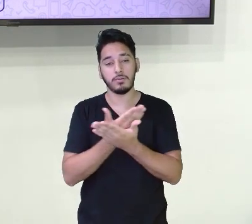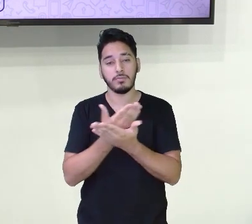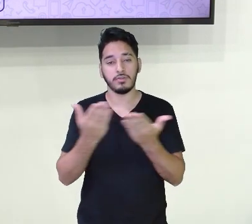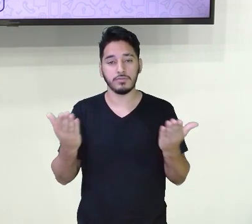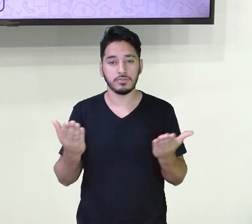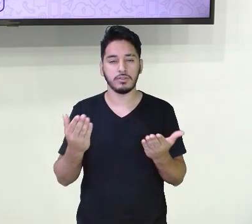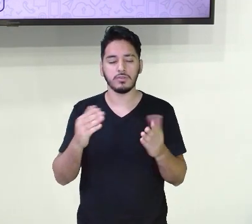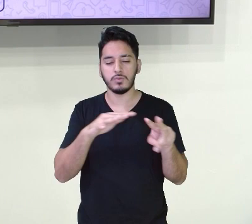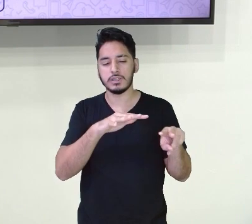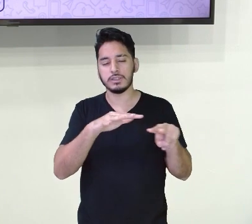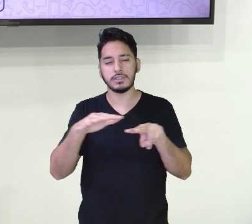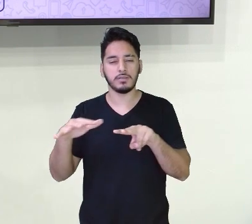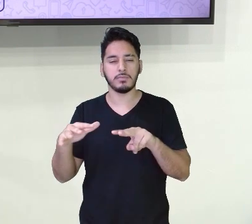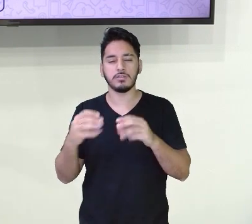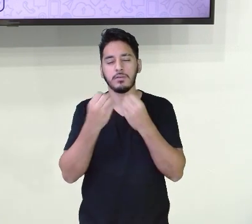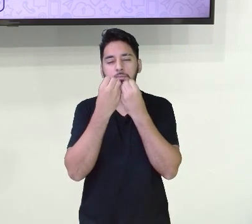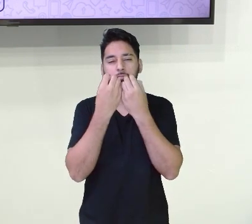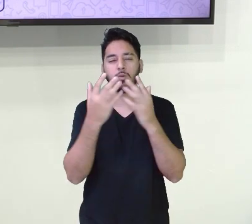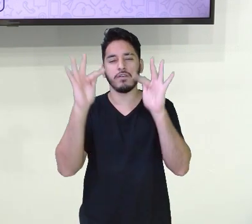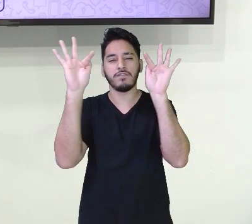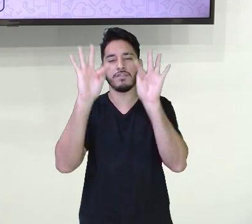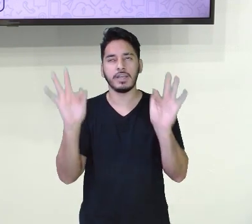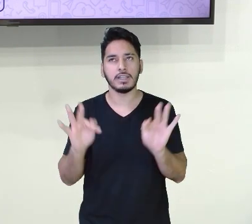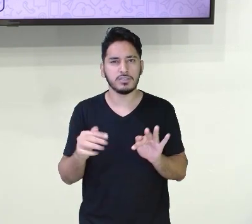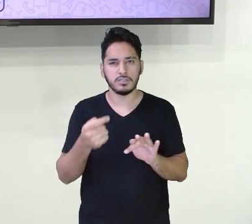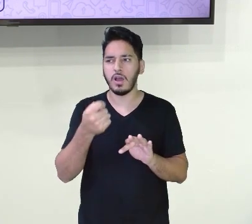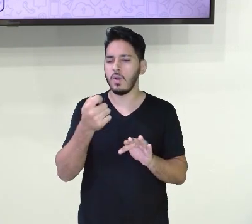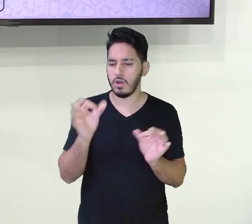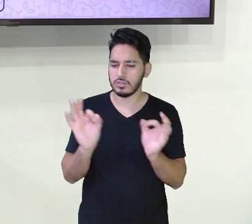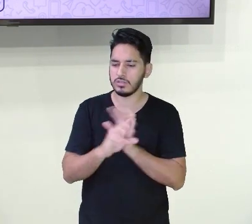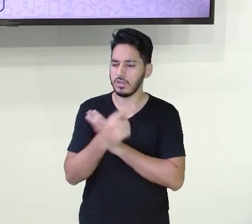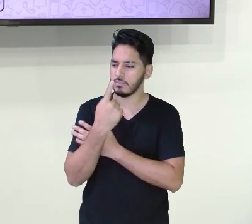vocês, uma semana super feliz, um restante